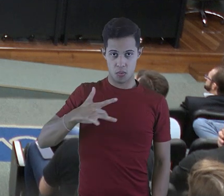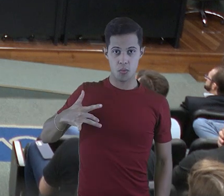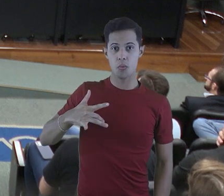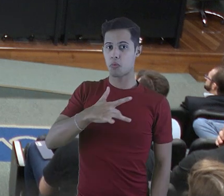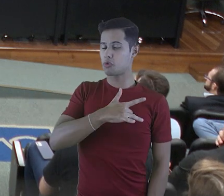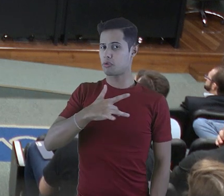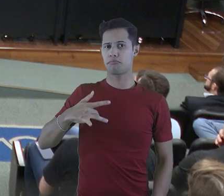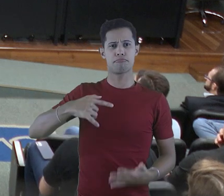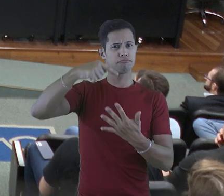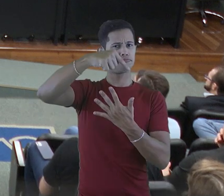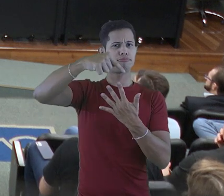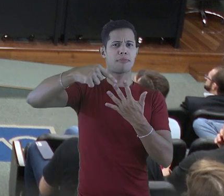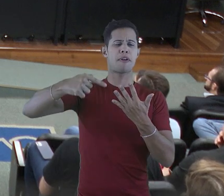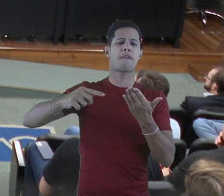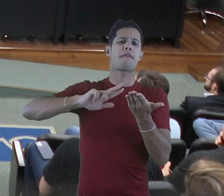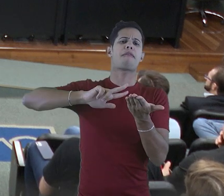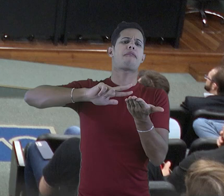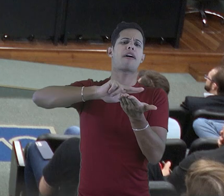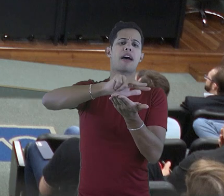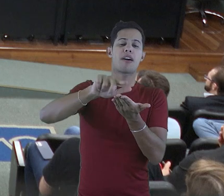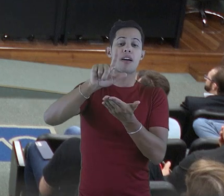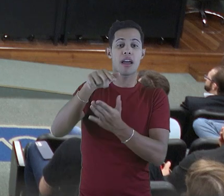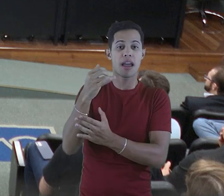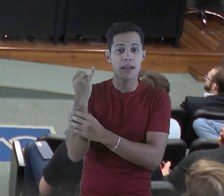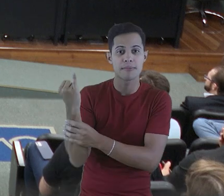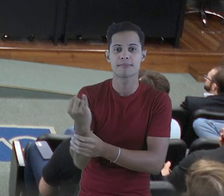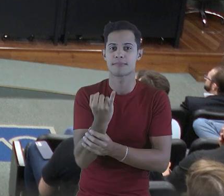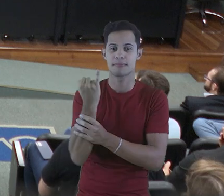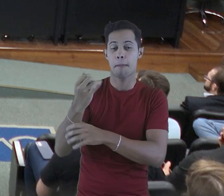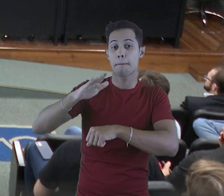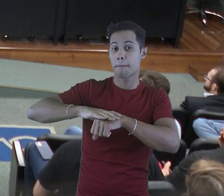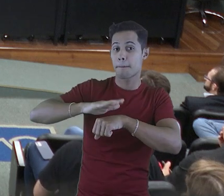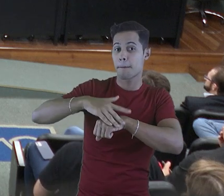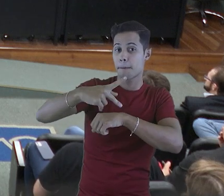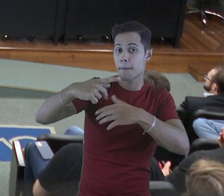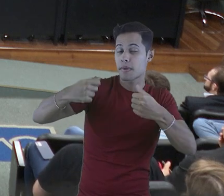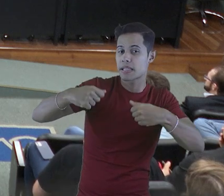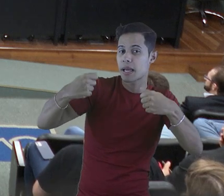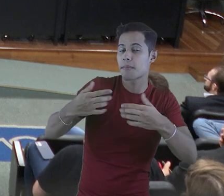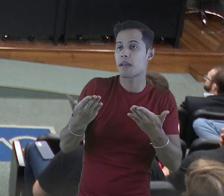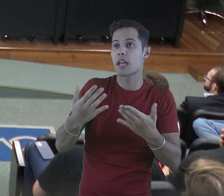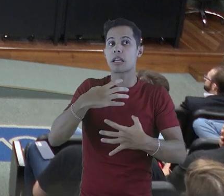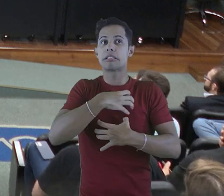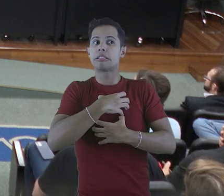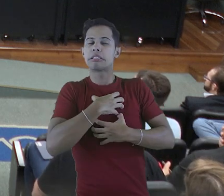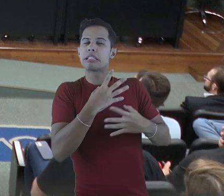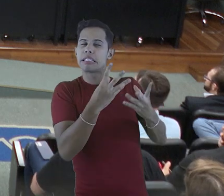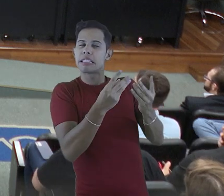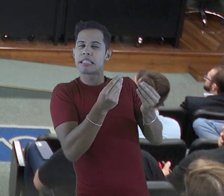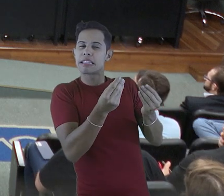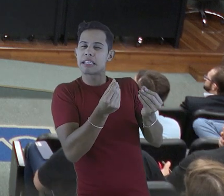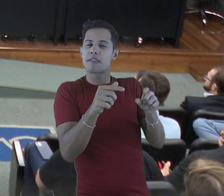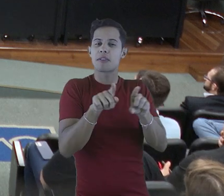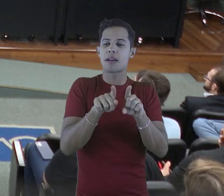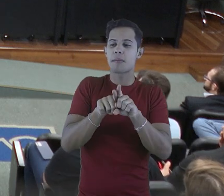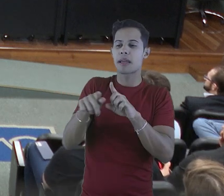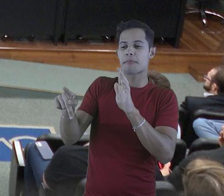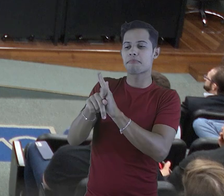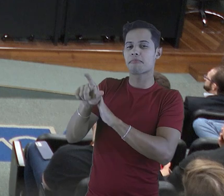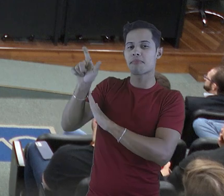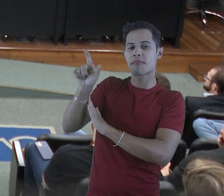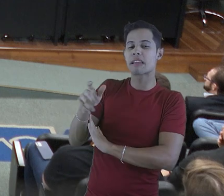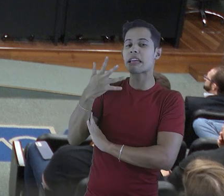a gente precisa saber o é um dado sensível o é um dado de criança como fazer isso então essa capacitação inicial ela é muito importante